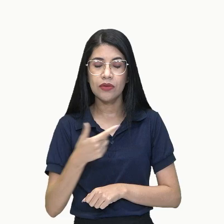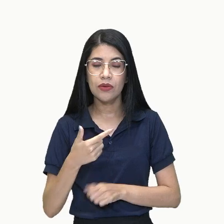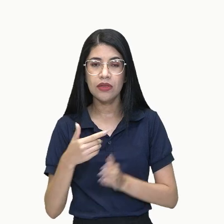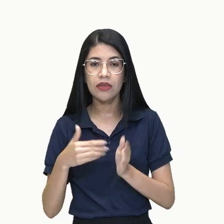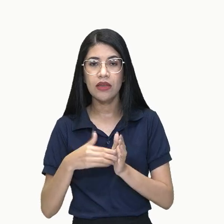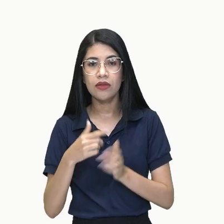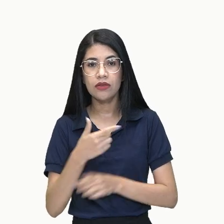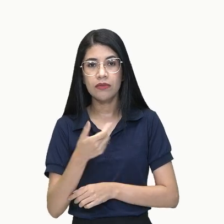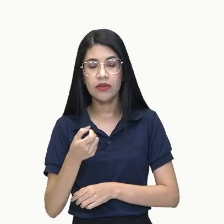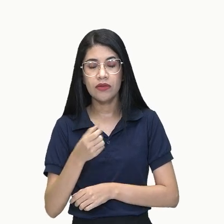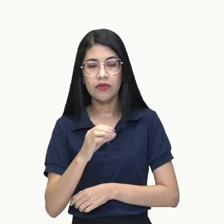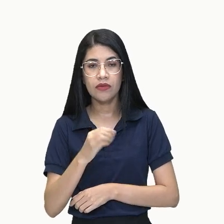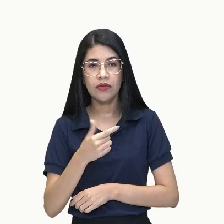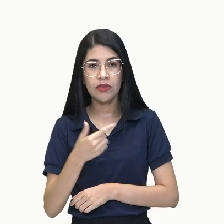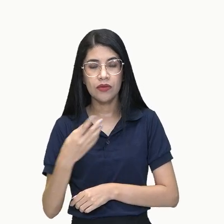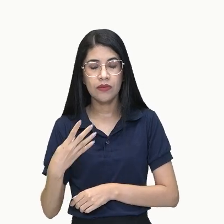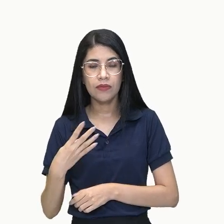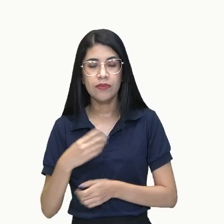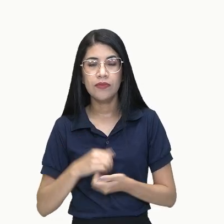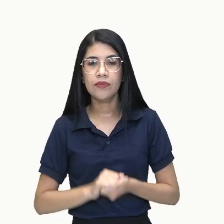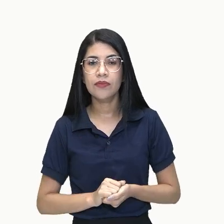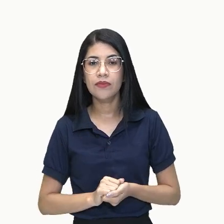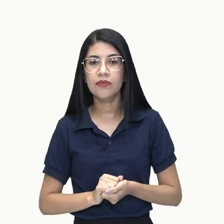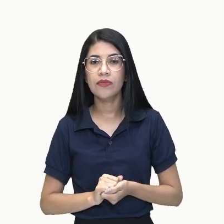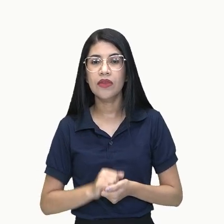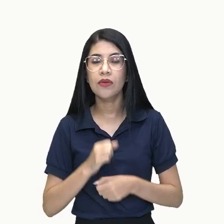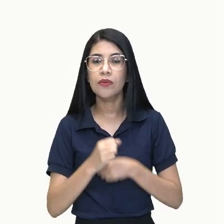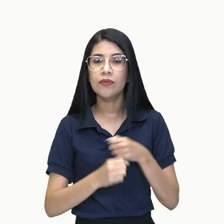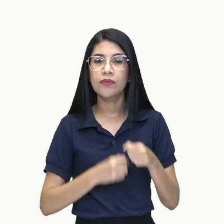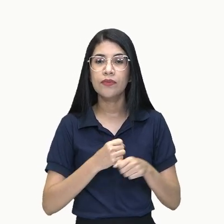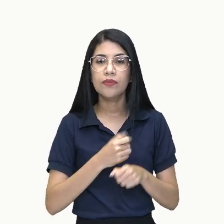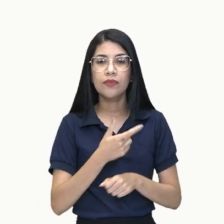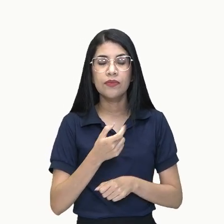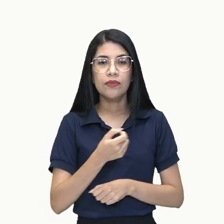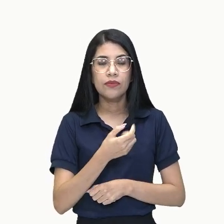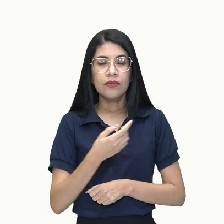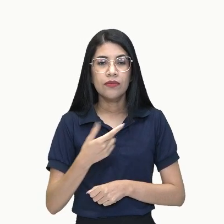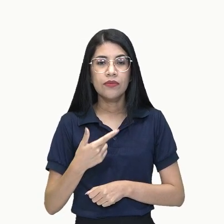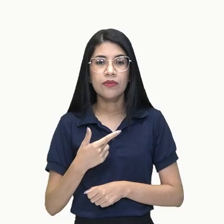2024. Observem novamente aí. 2022, nós temos